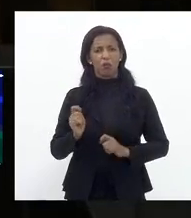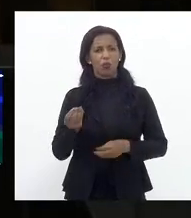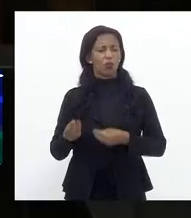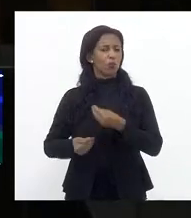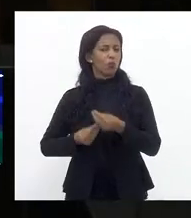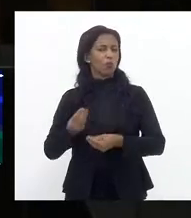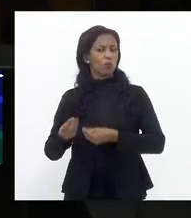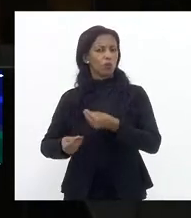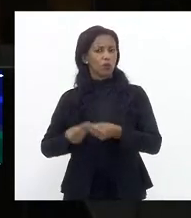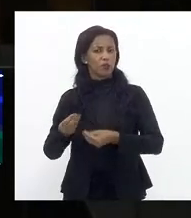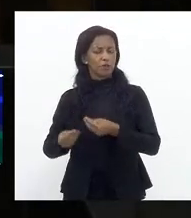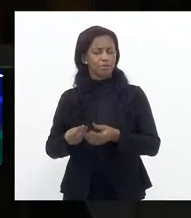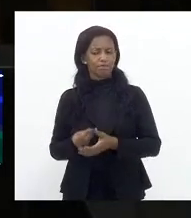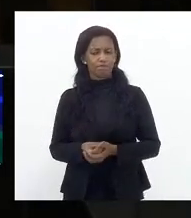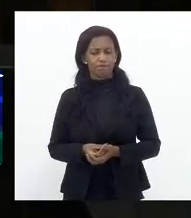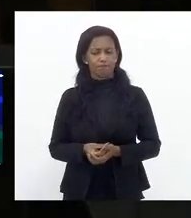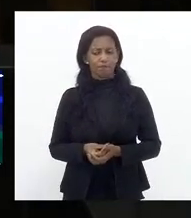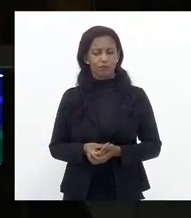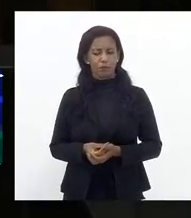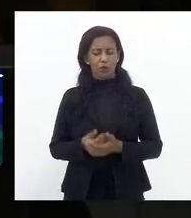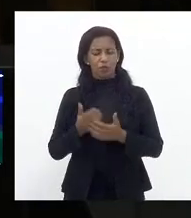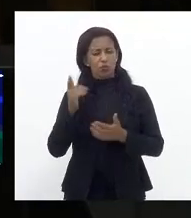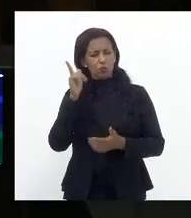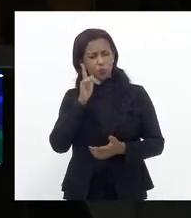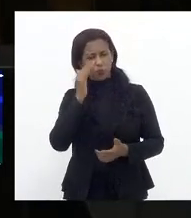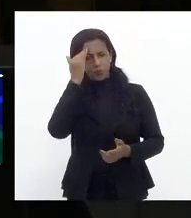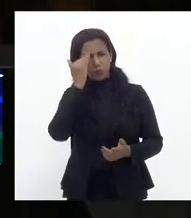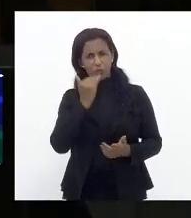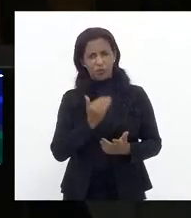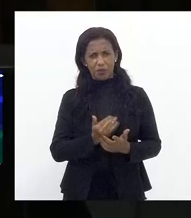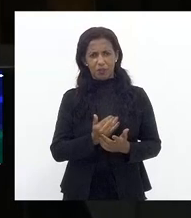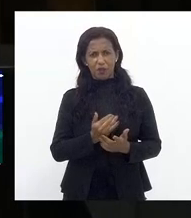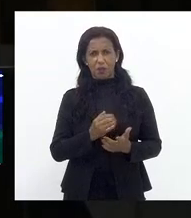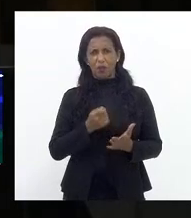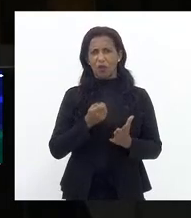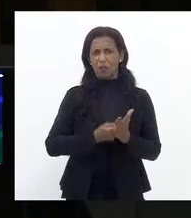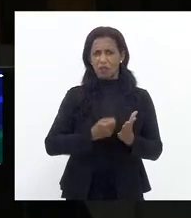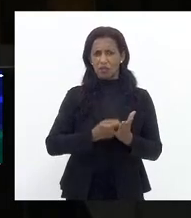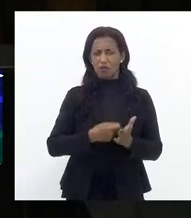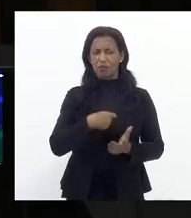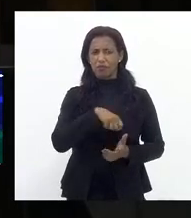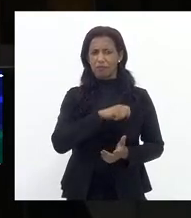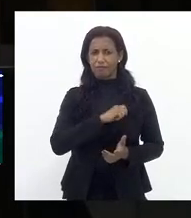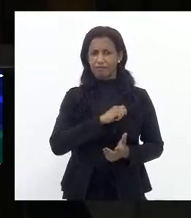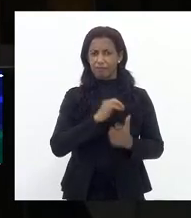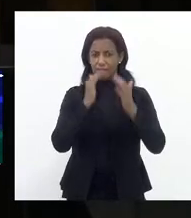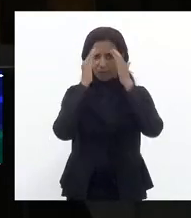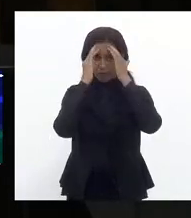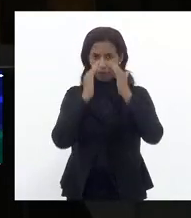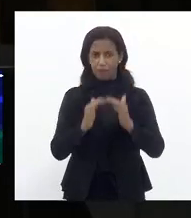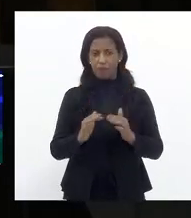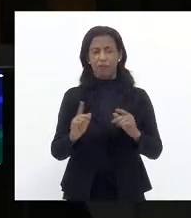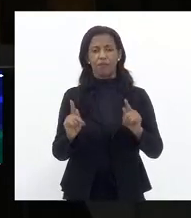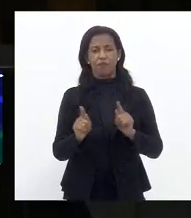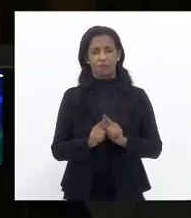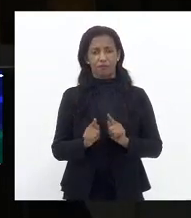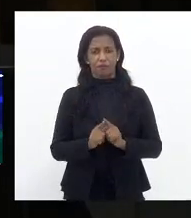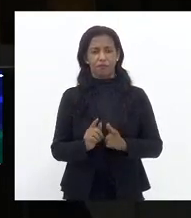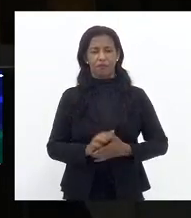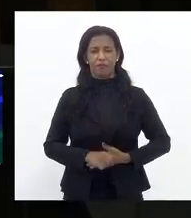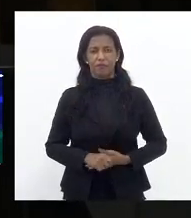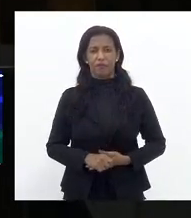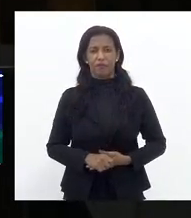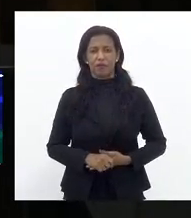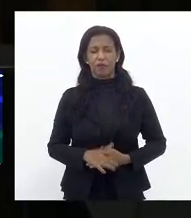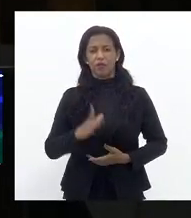nós atendermos o regime de recuperação fiscal e respeitarmos